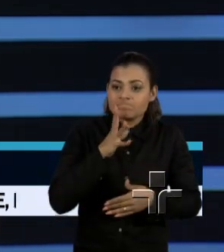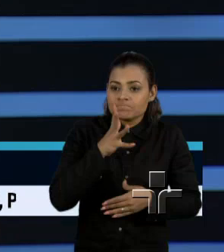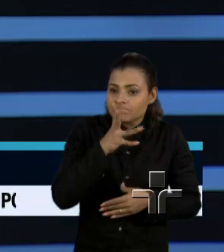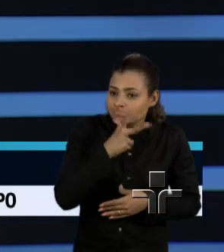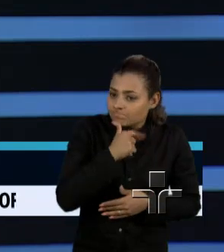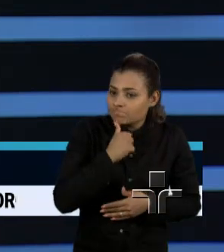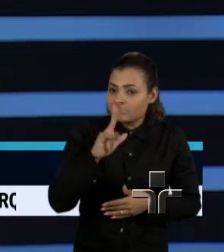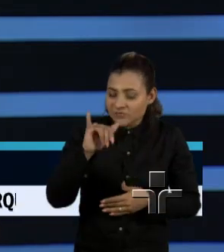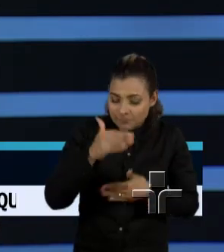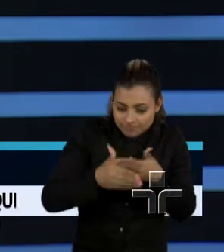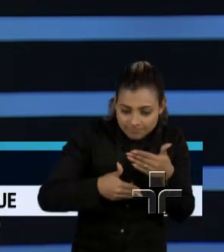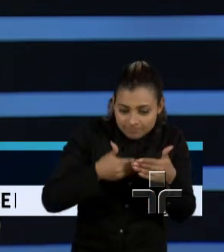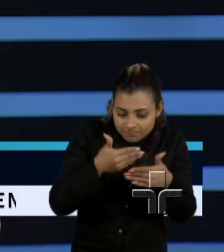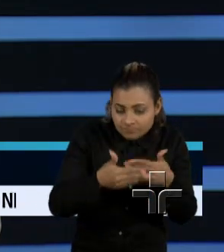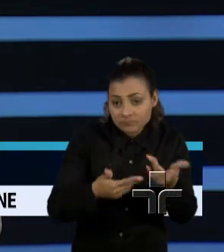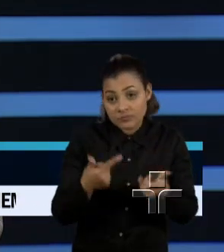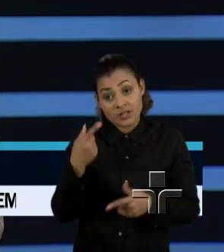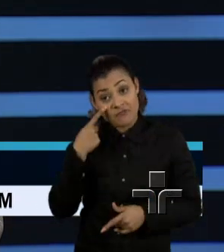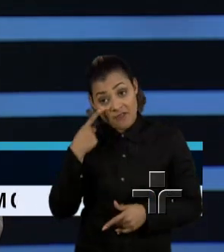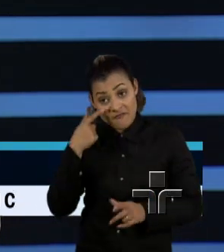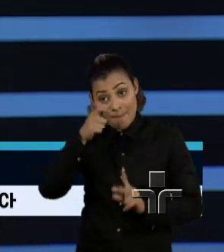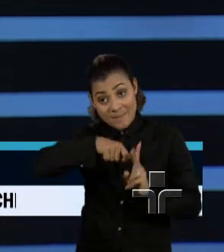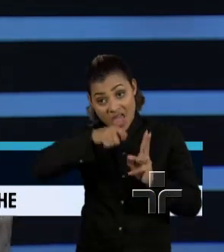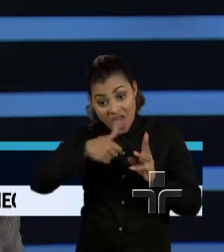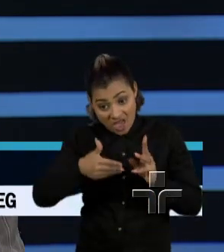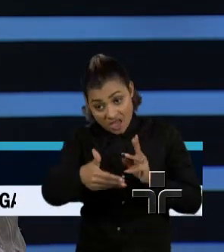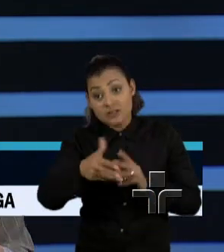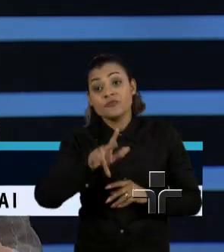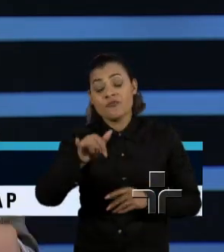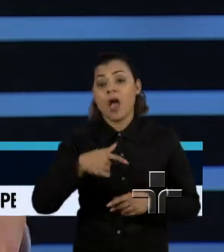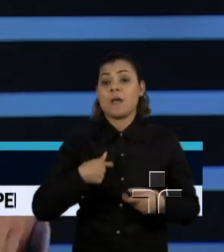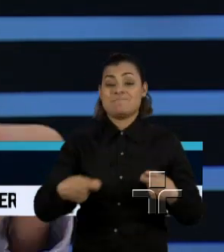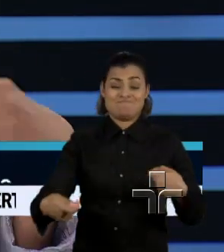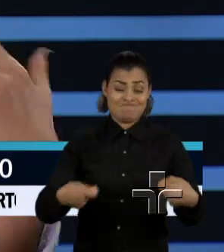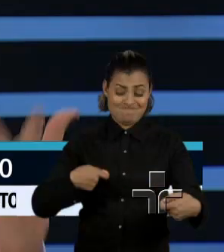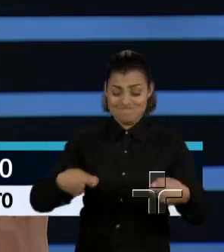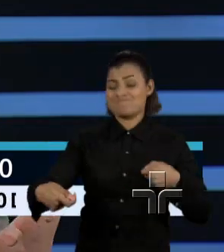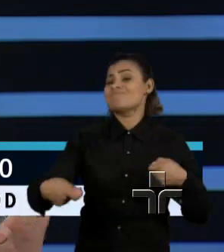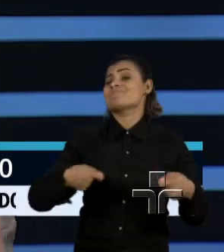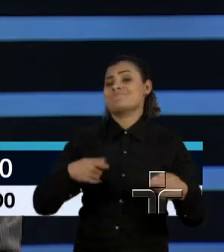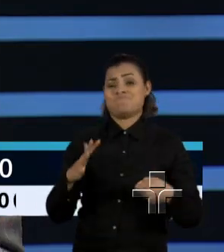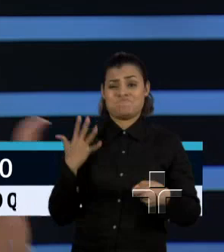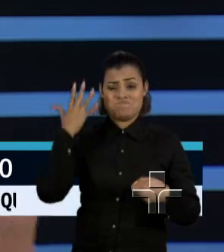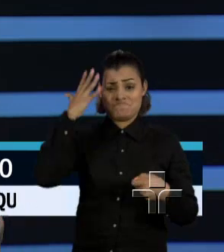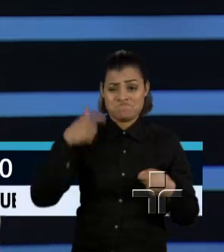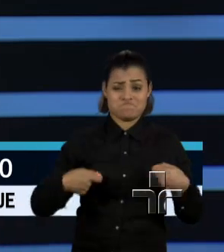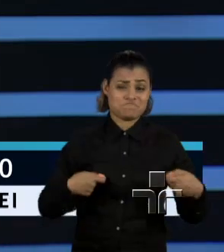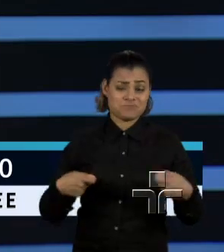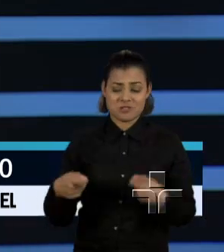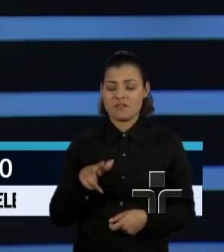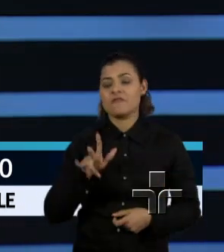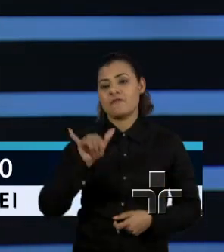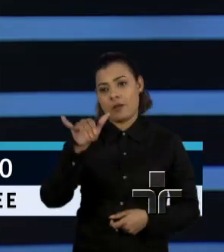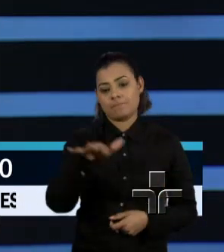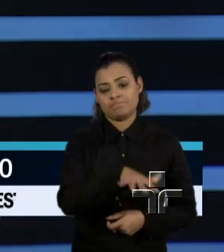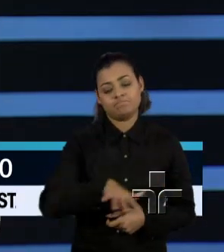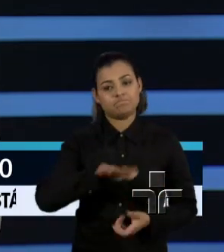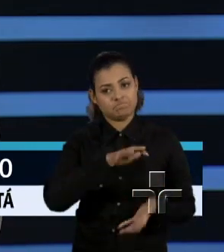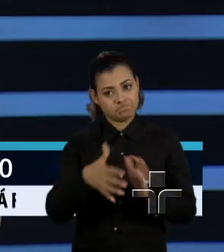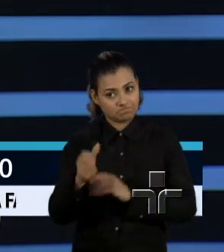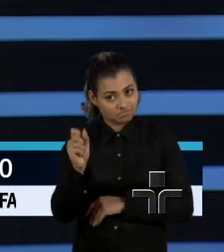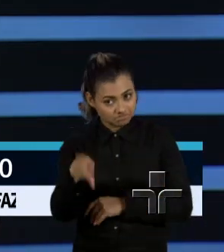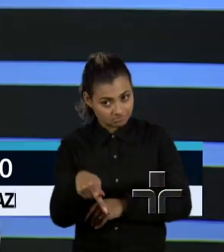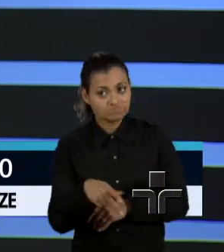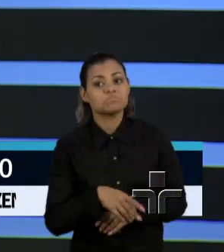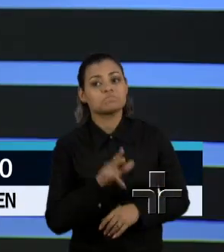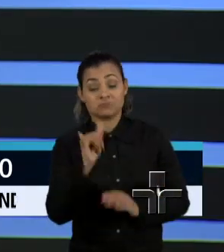ver nos próximos meses uma batalha, uma temperatura aumentando muito nessa questão de reforma tributária. Tem uma